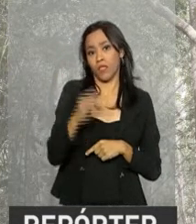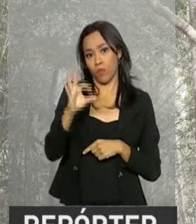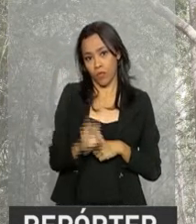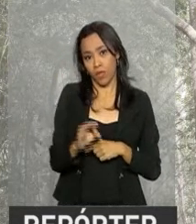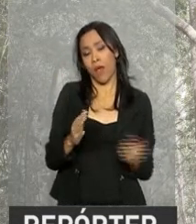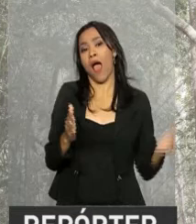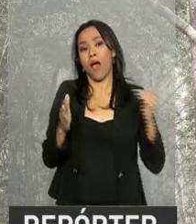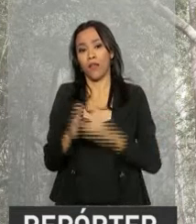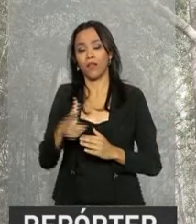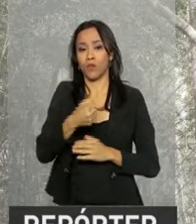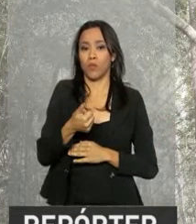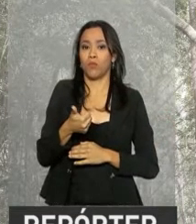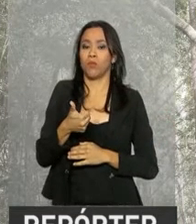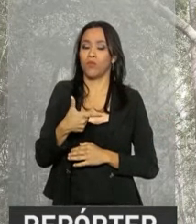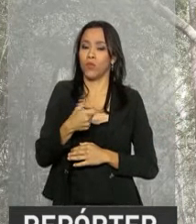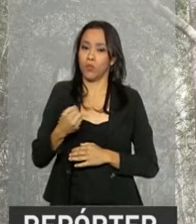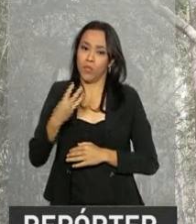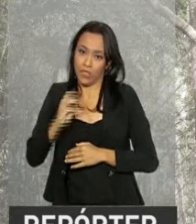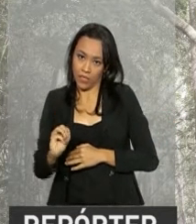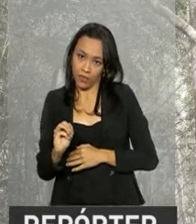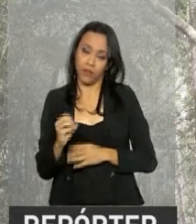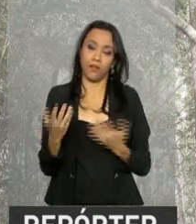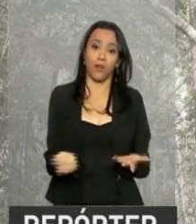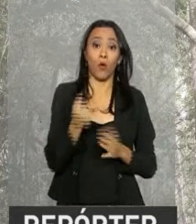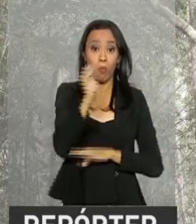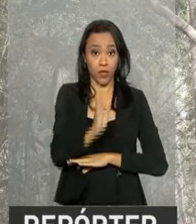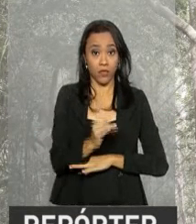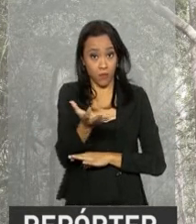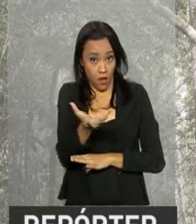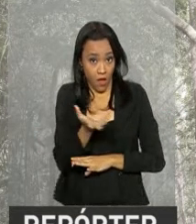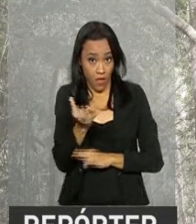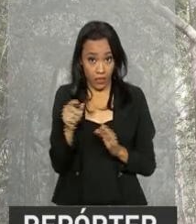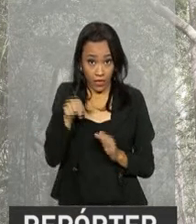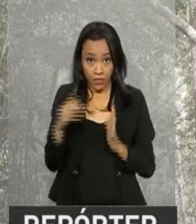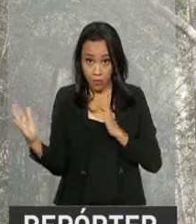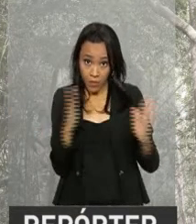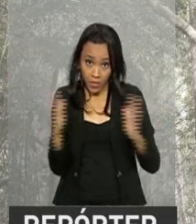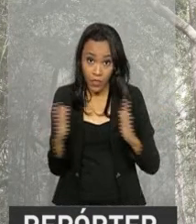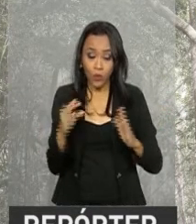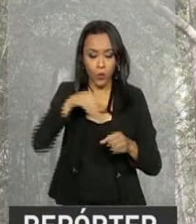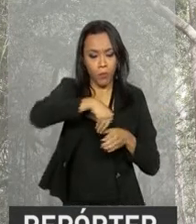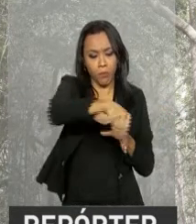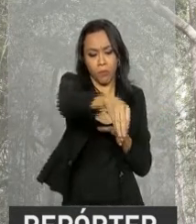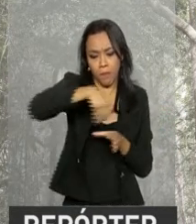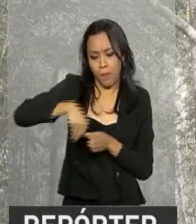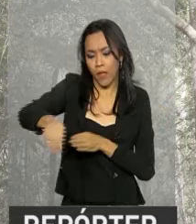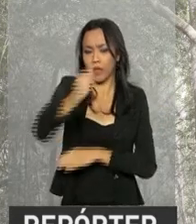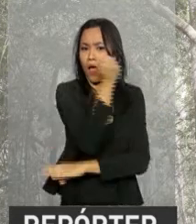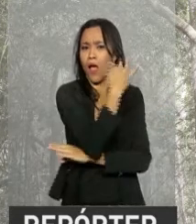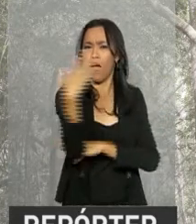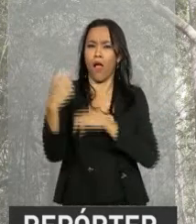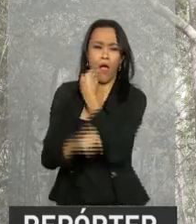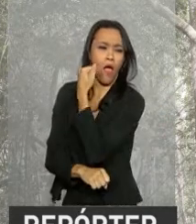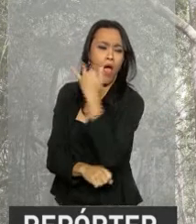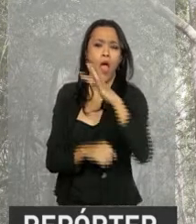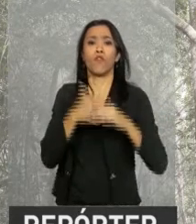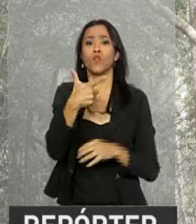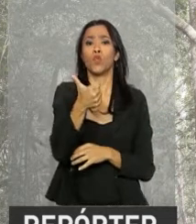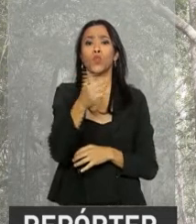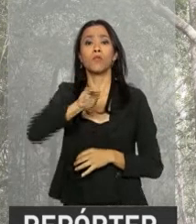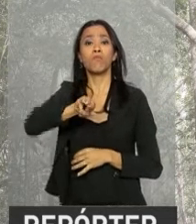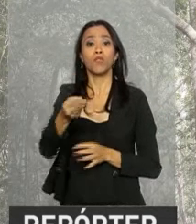até 2030. O país ainda quer, neste período, reflorestar 12 milhões de hectares de